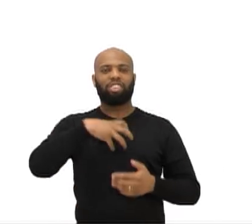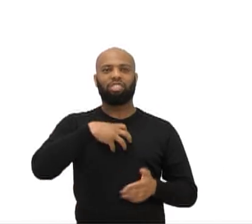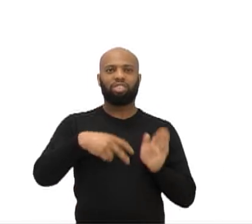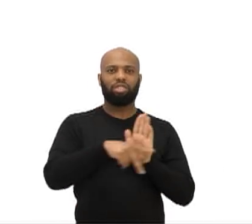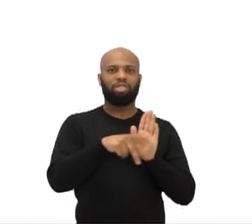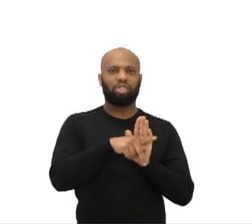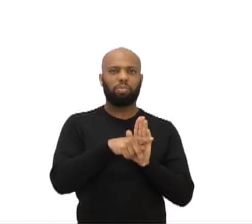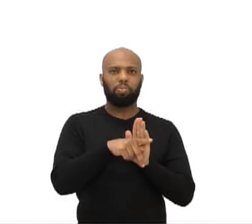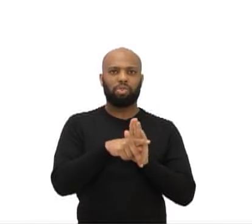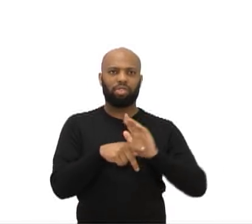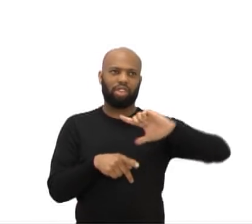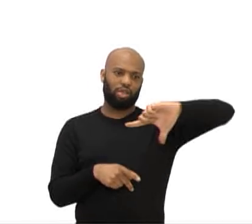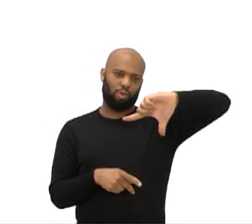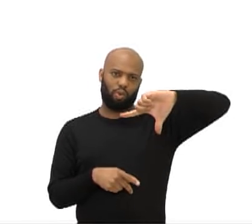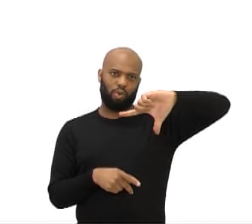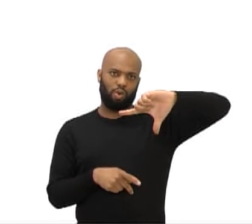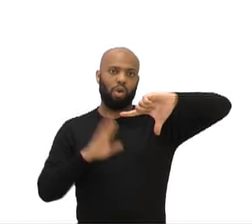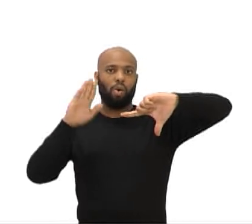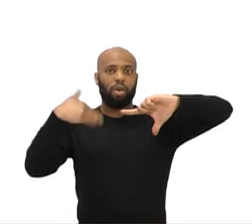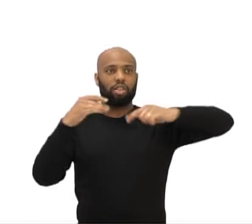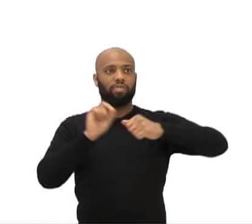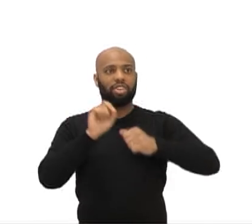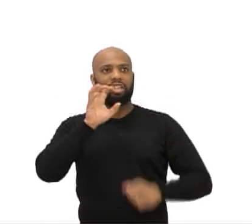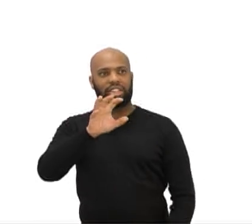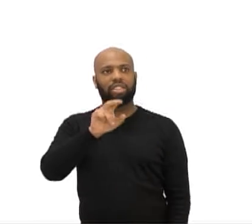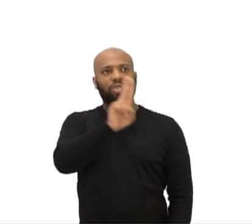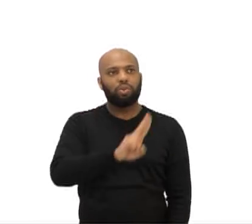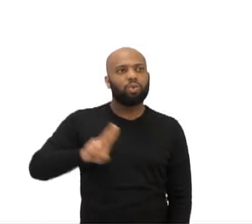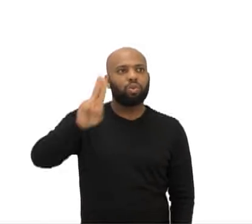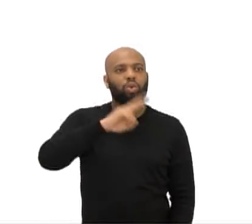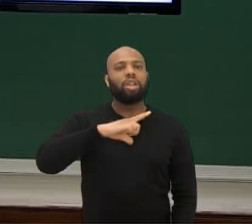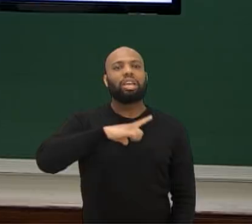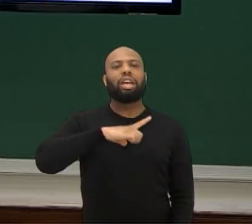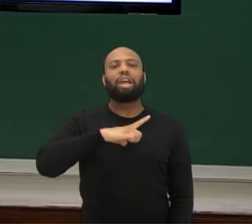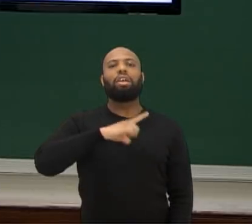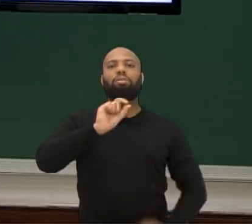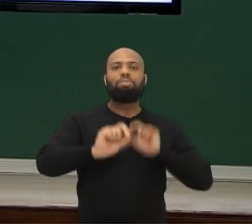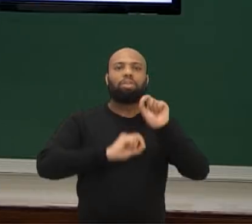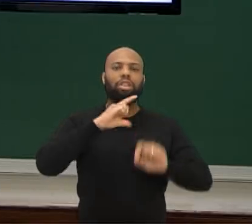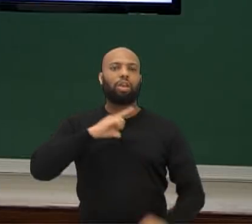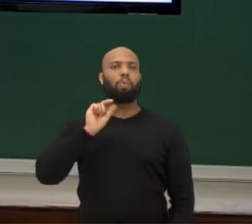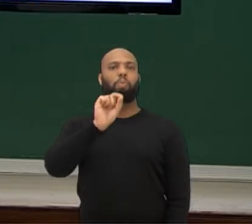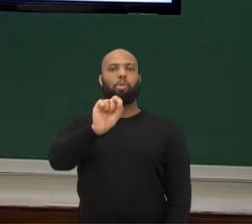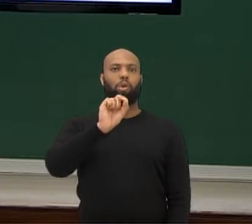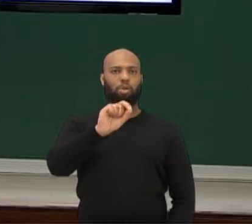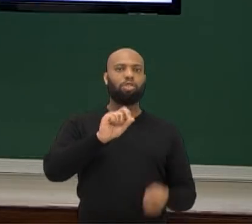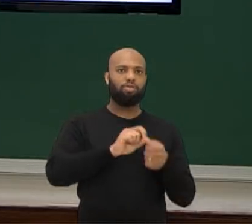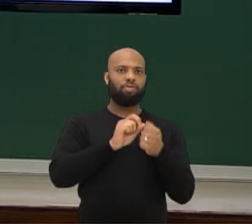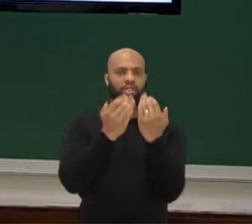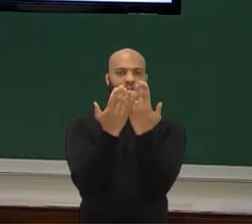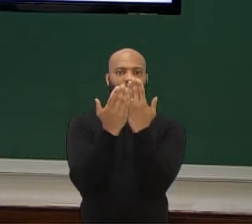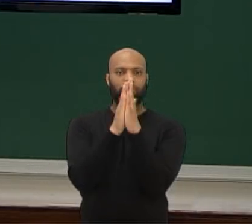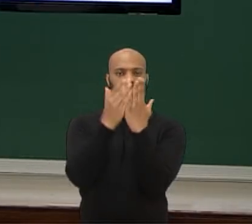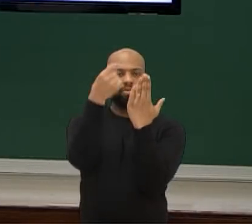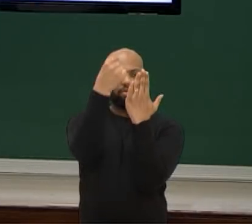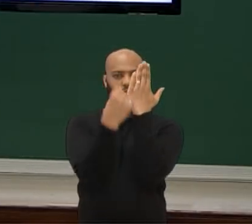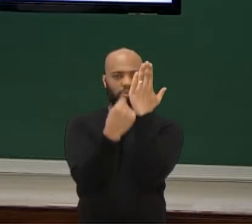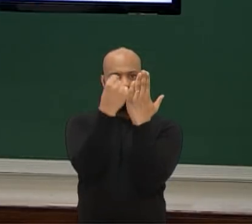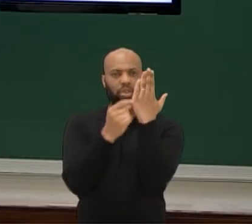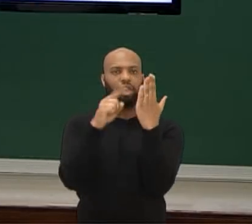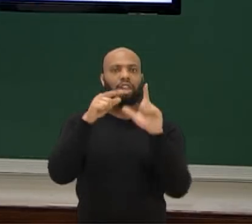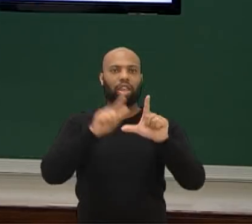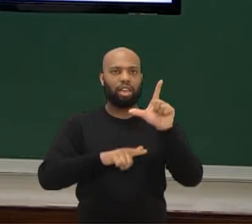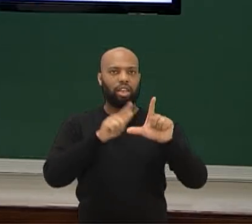ela rotaciona essa figura através de um eixo, através de um ponto. Então seria a letra